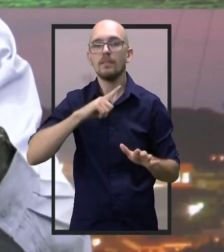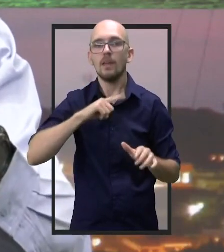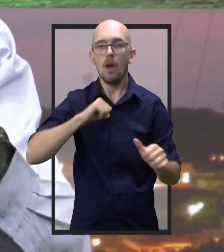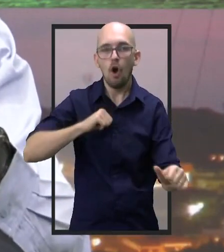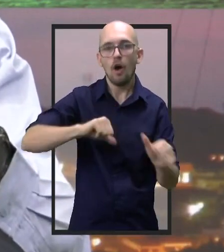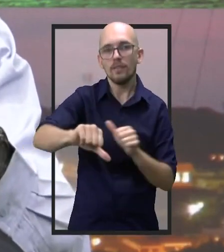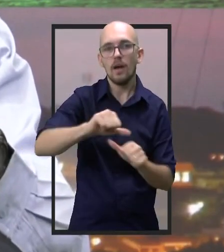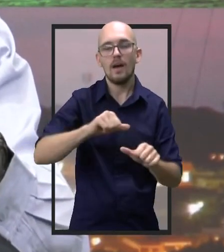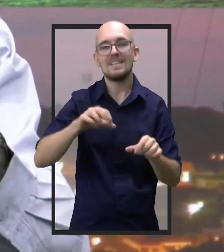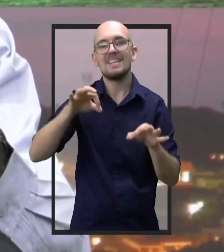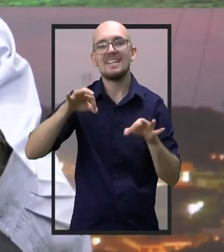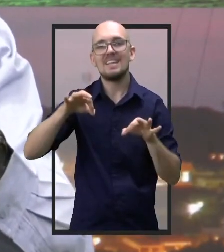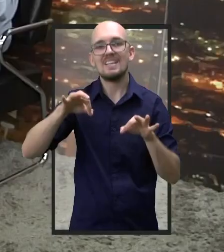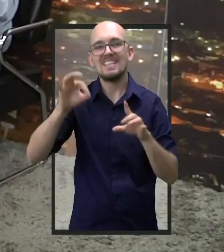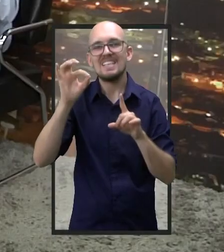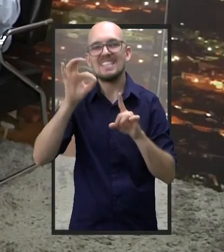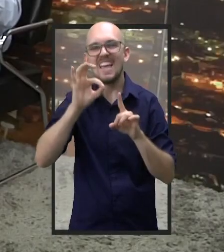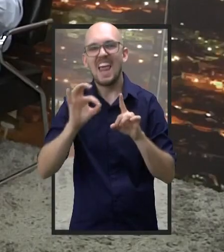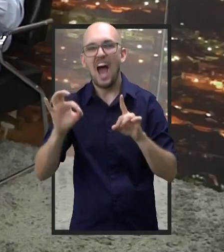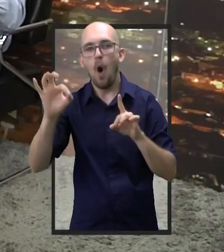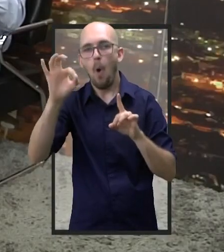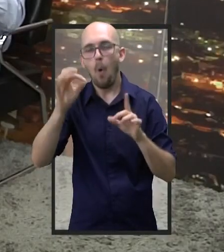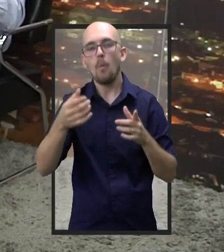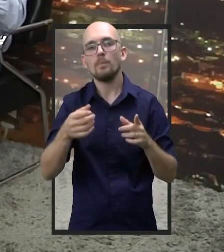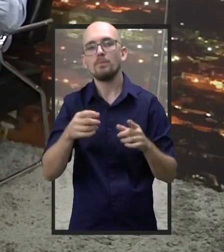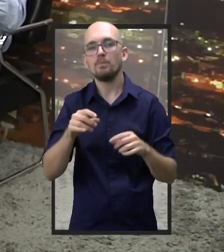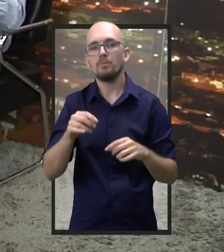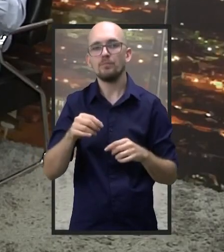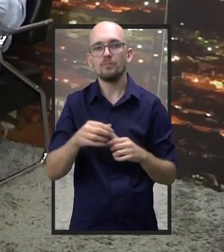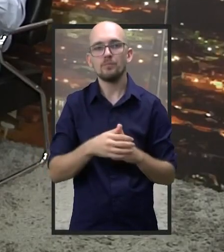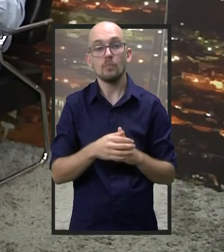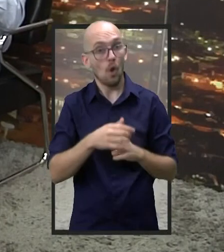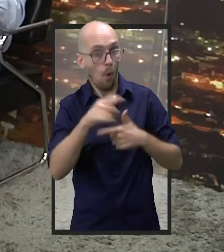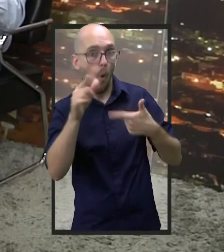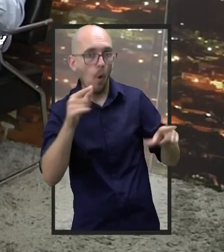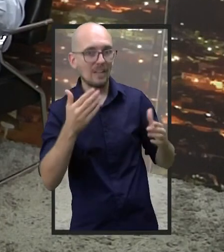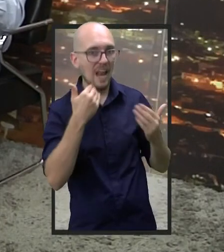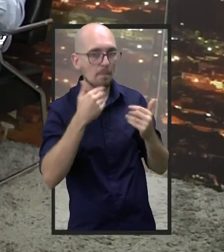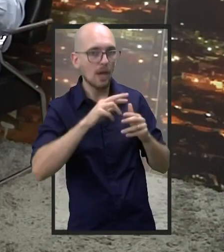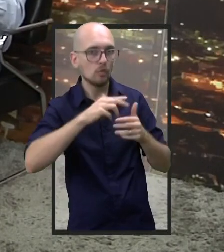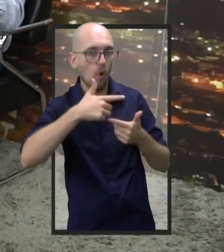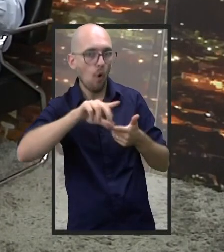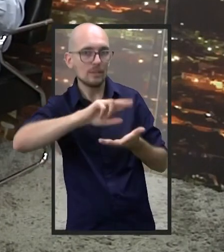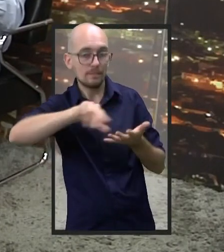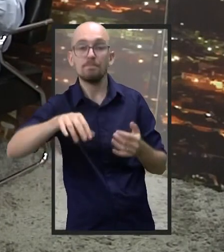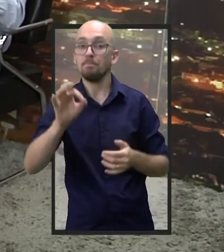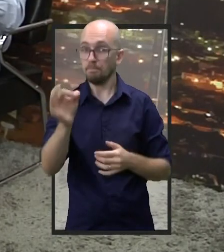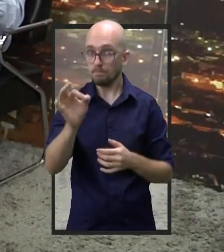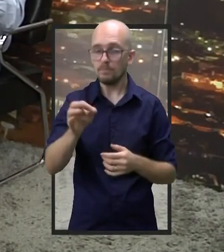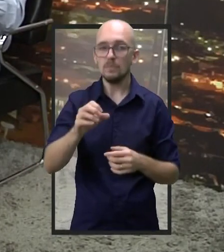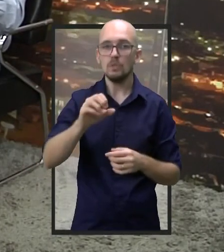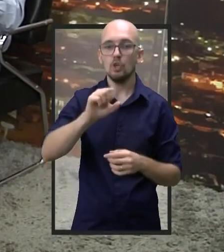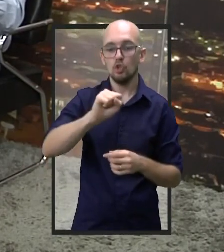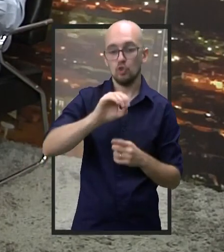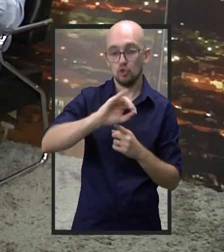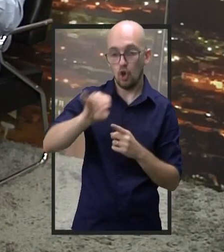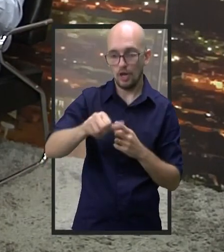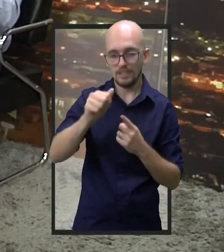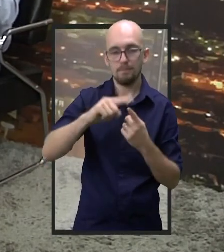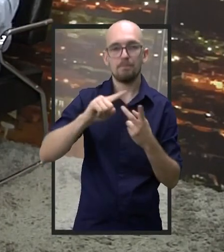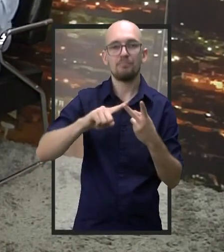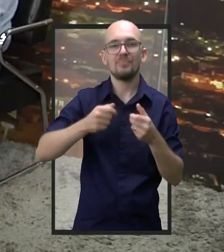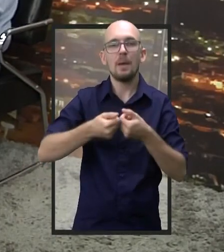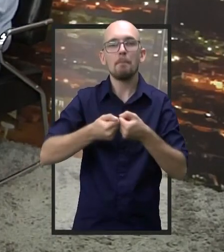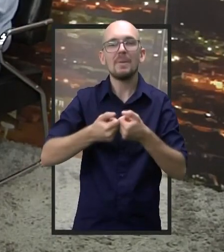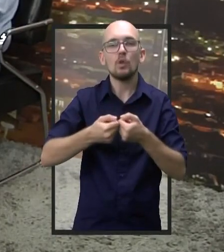outros cereais. Produz outros alimentos, outras culturas. Com certeza. Que soja, o amendoim, que é uma leguminosa,